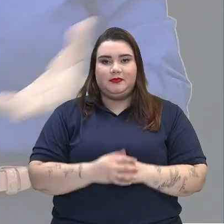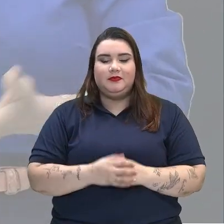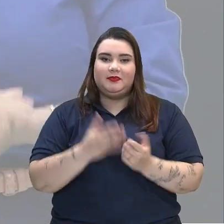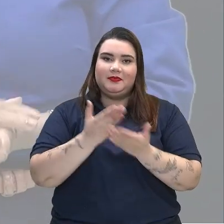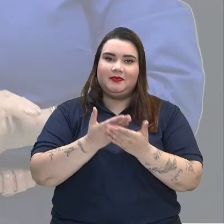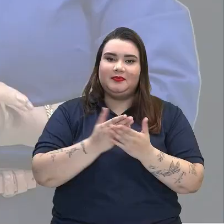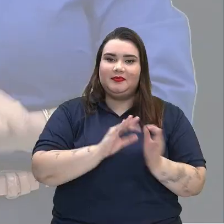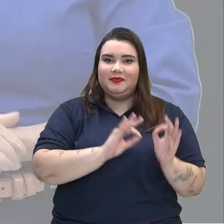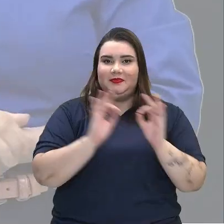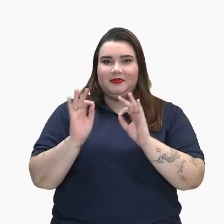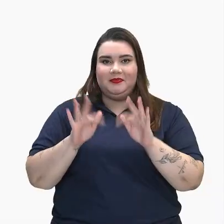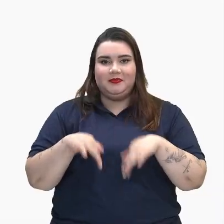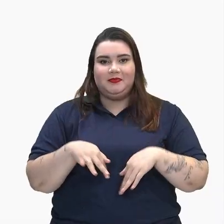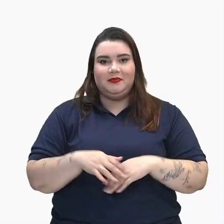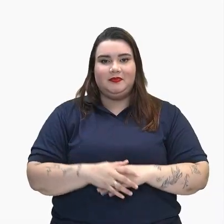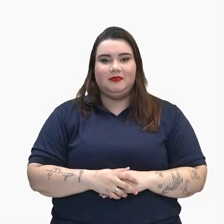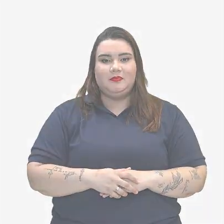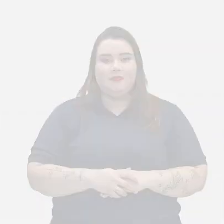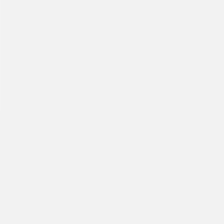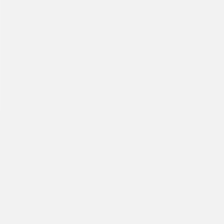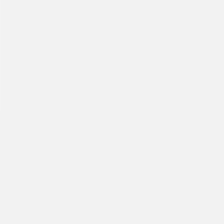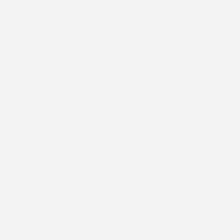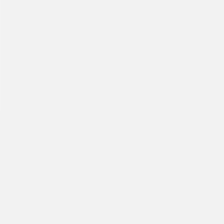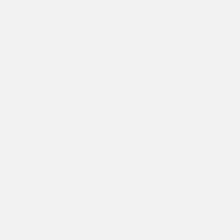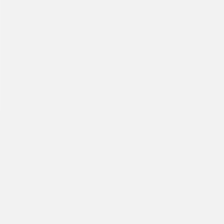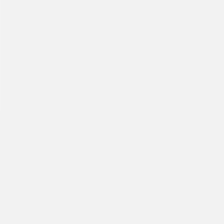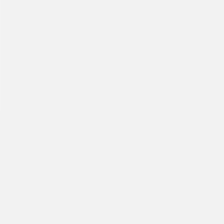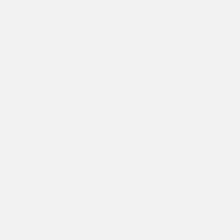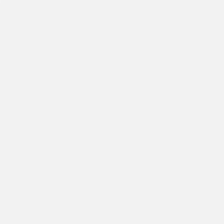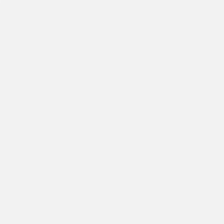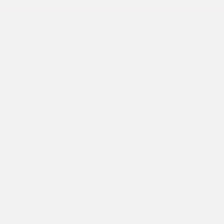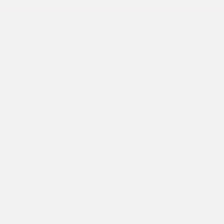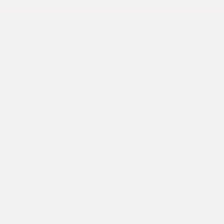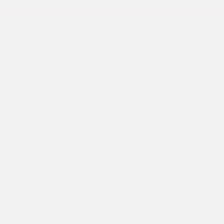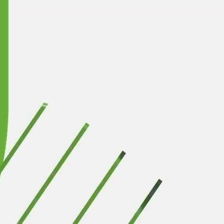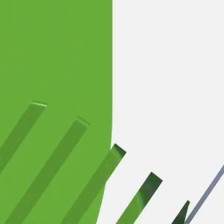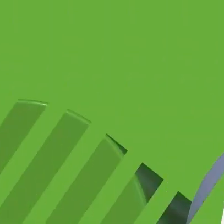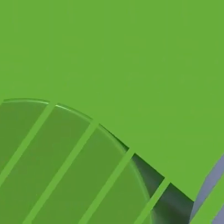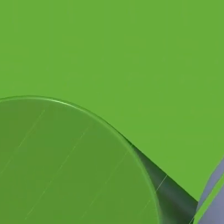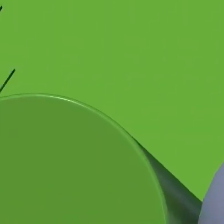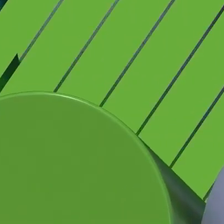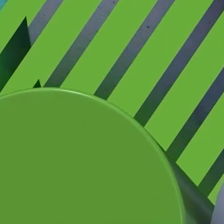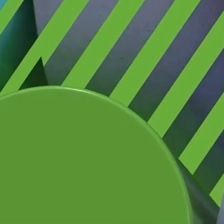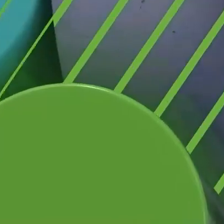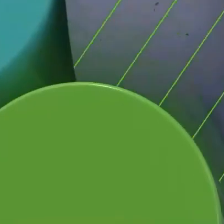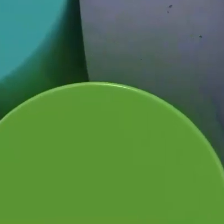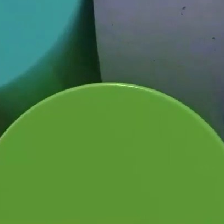nossa revisão.